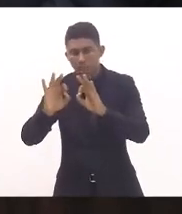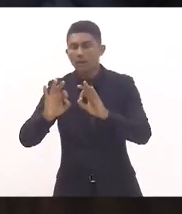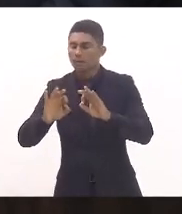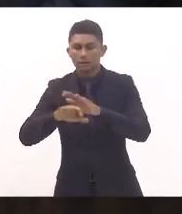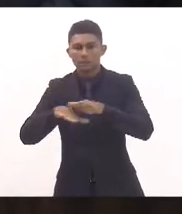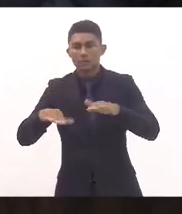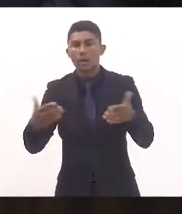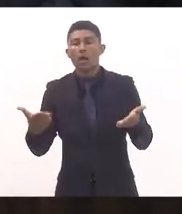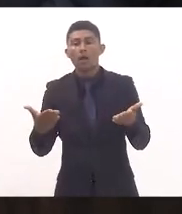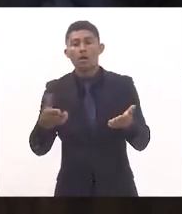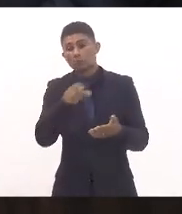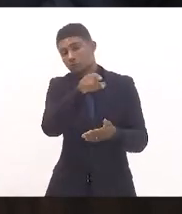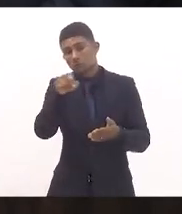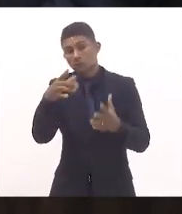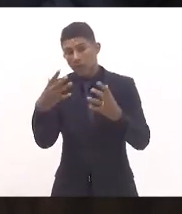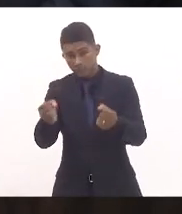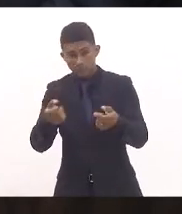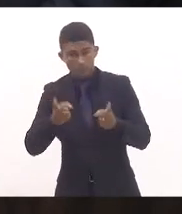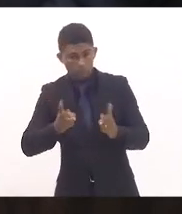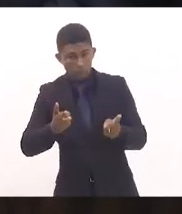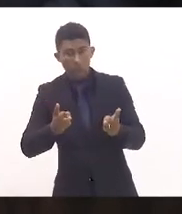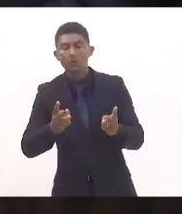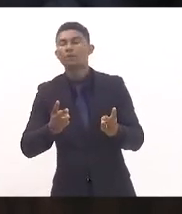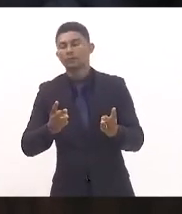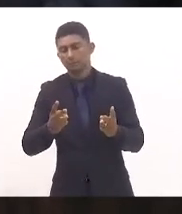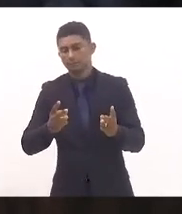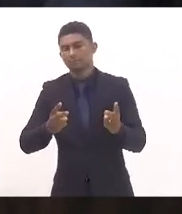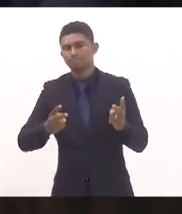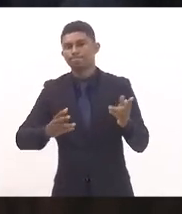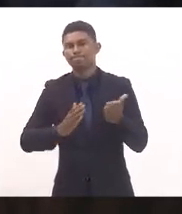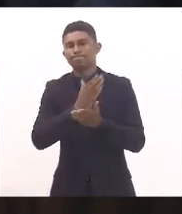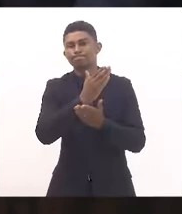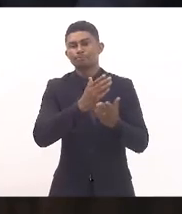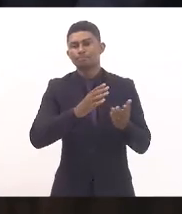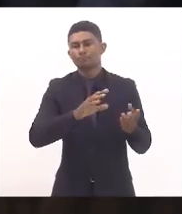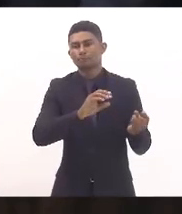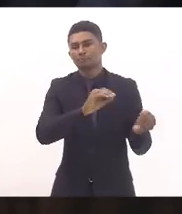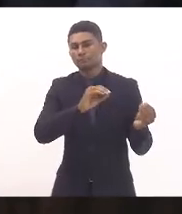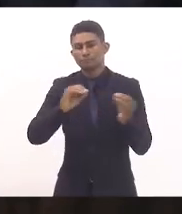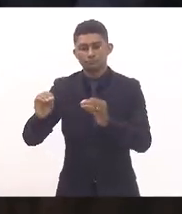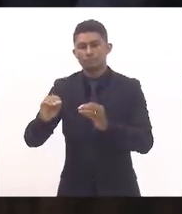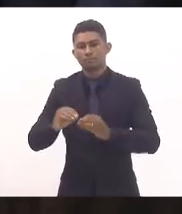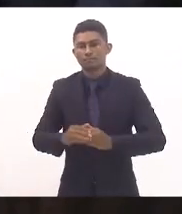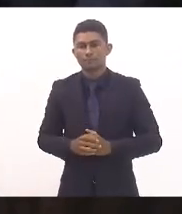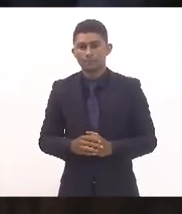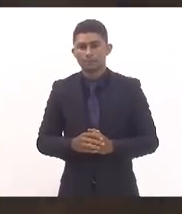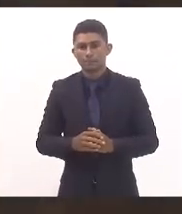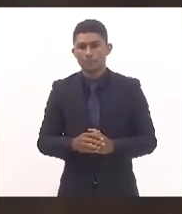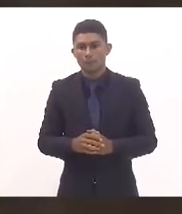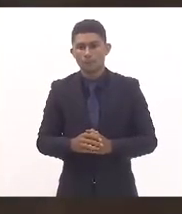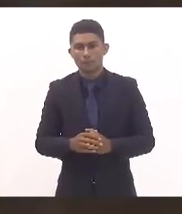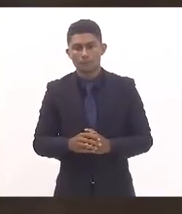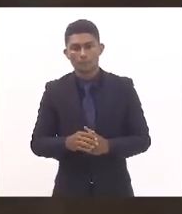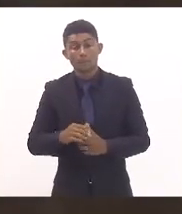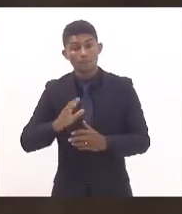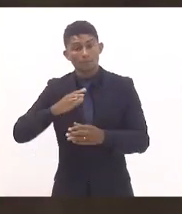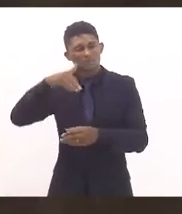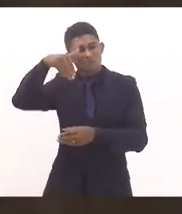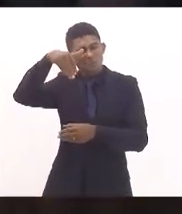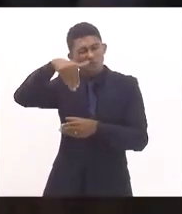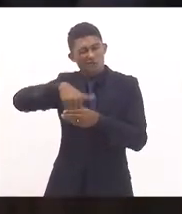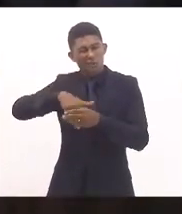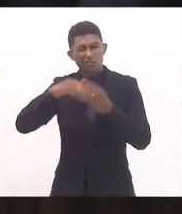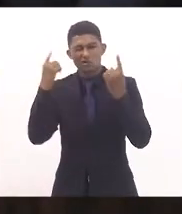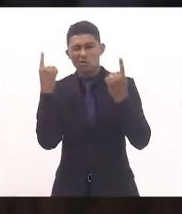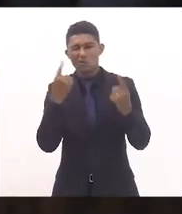em votação, os senhores que aprovam permaneçam como estão aprovados. Vai a promulgação. Presidente. Consignar o voto contrário do pessoal.